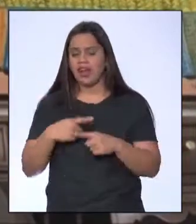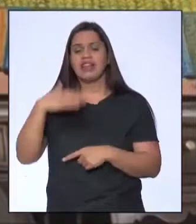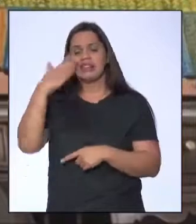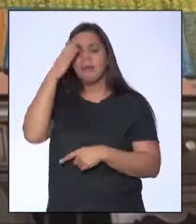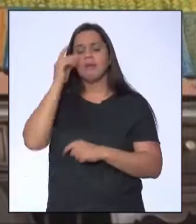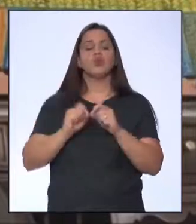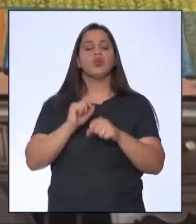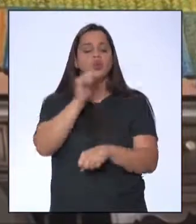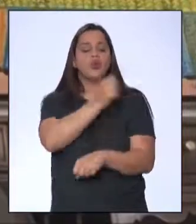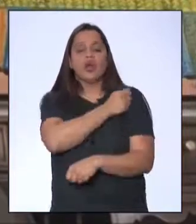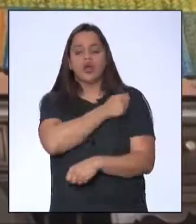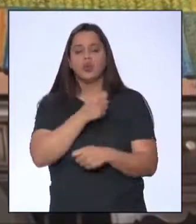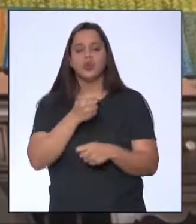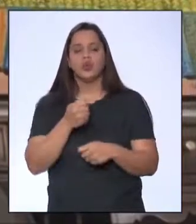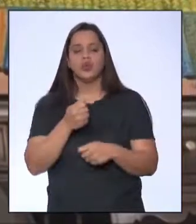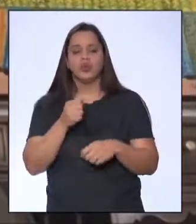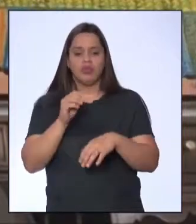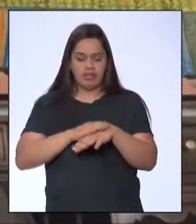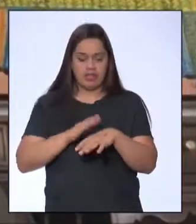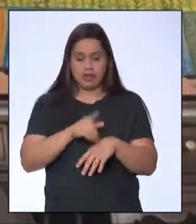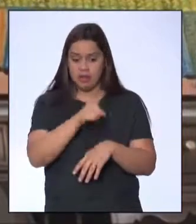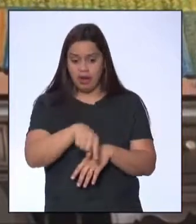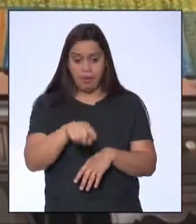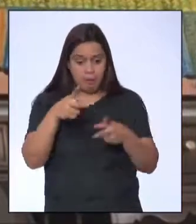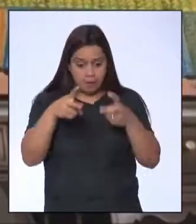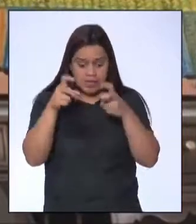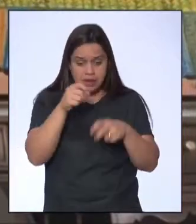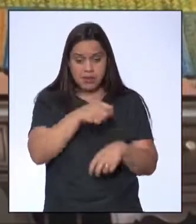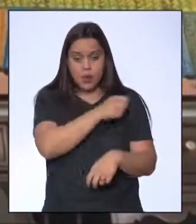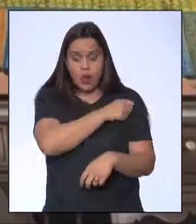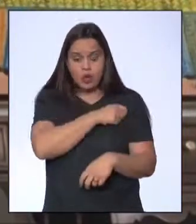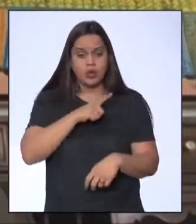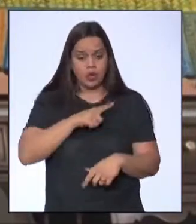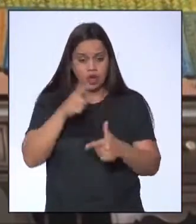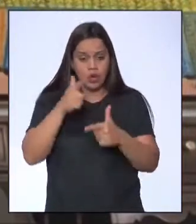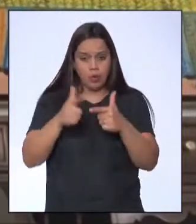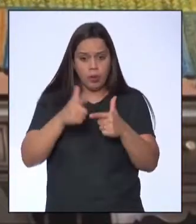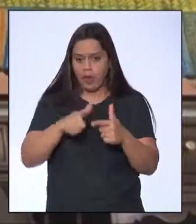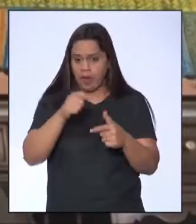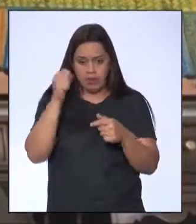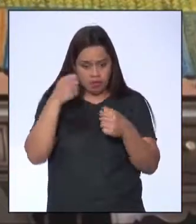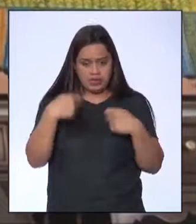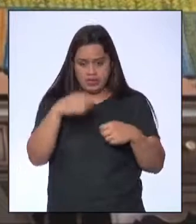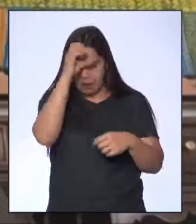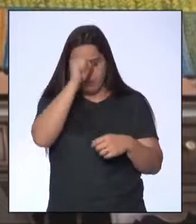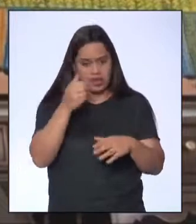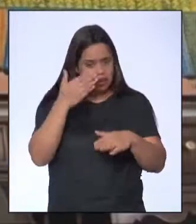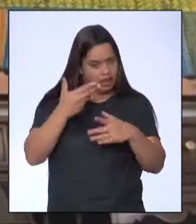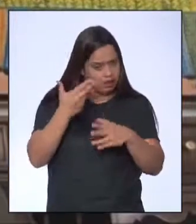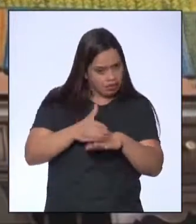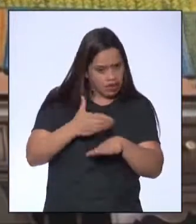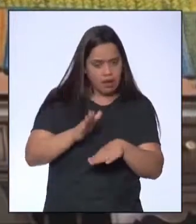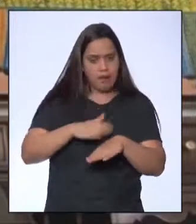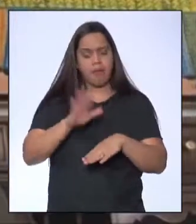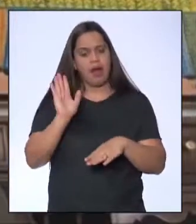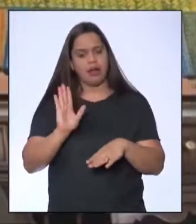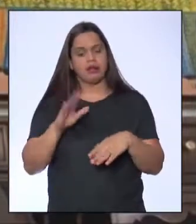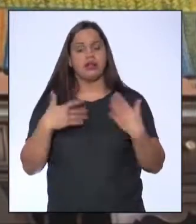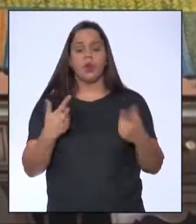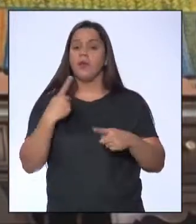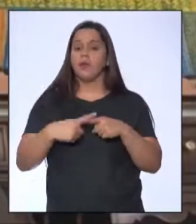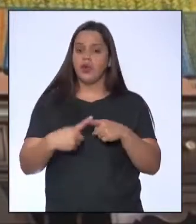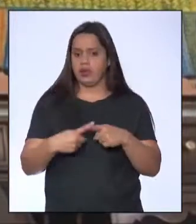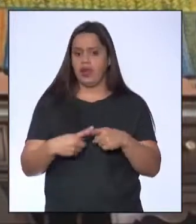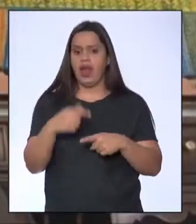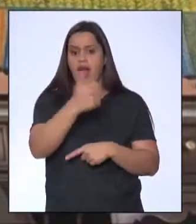aquelas falhas. E o diagnóstico de avaliação, avaliação e diagnóstico que vai ser feita no retorno, vocês